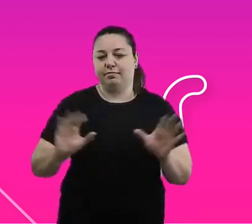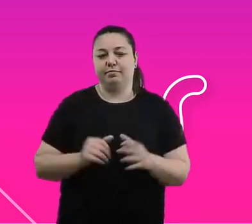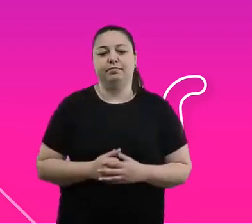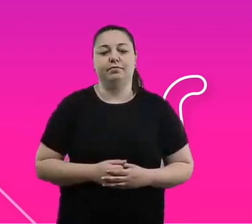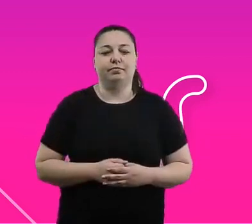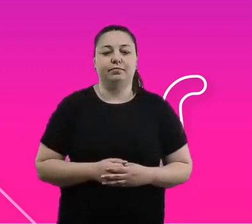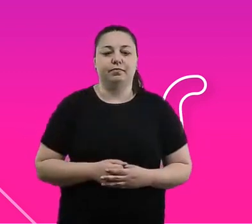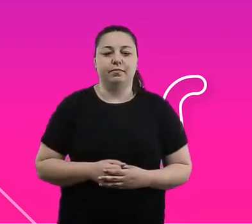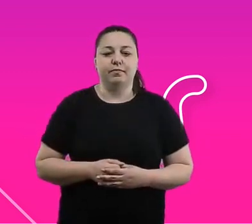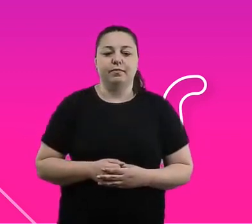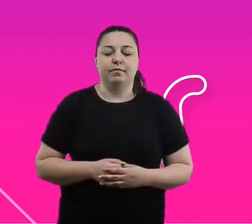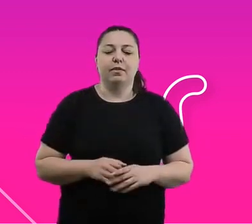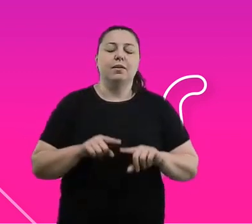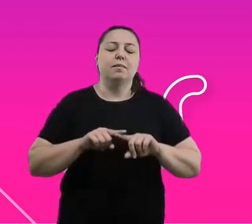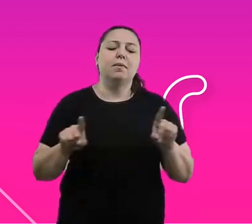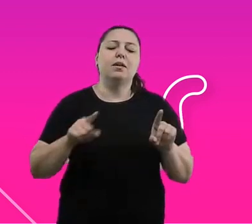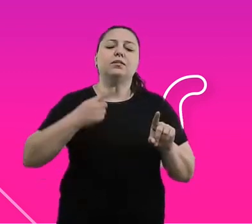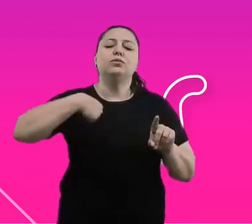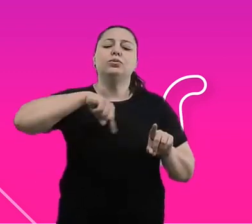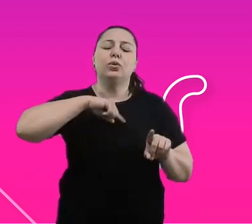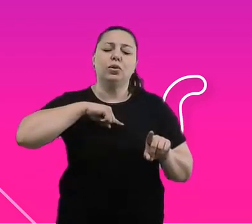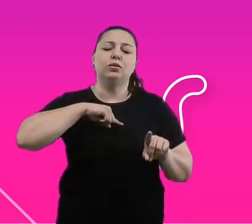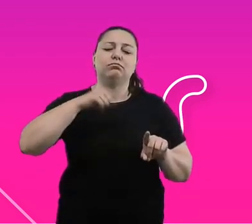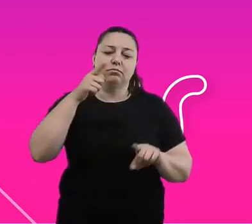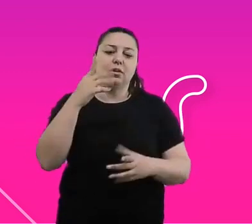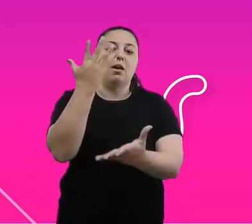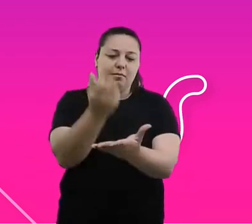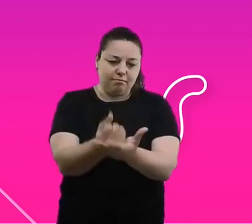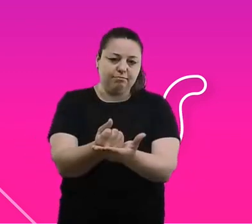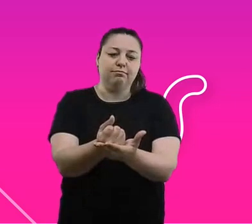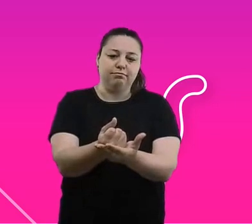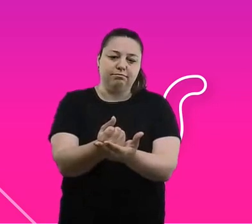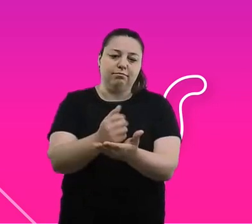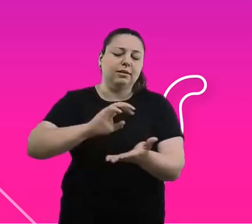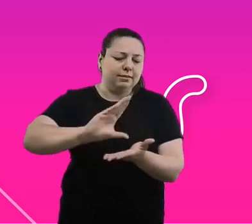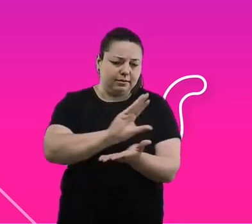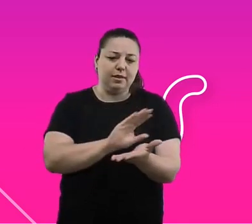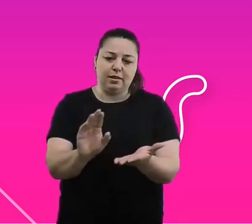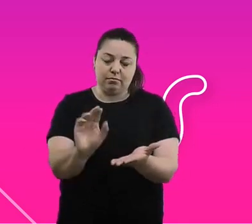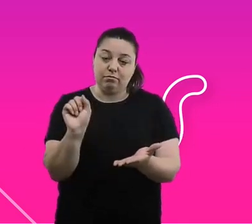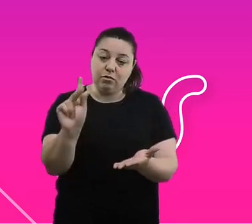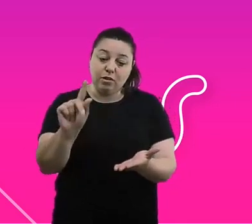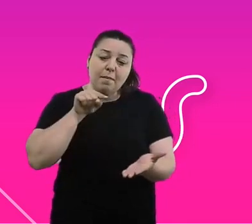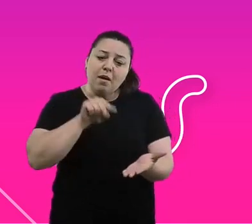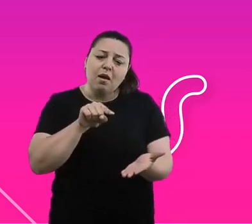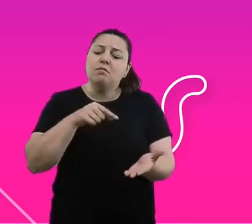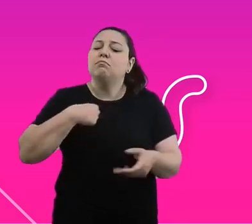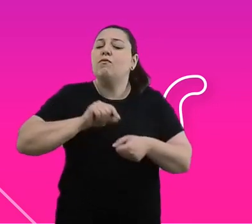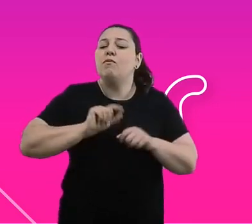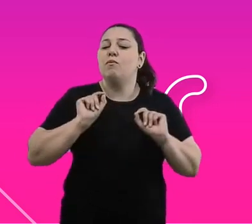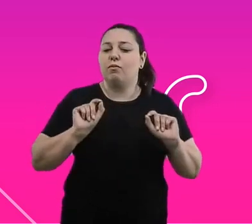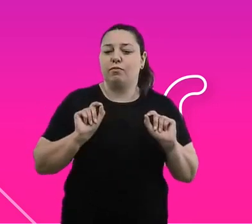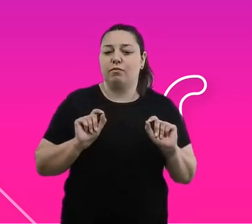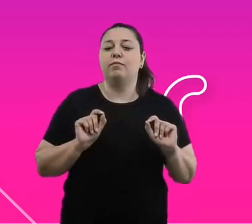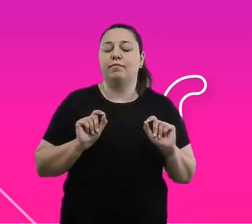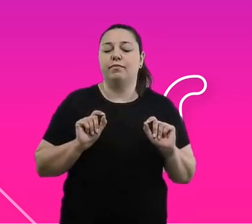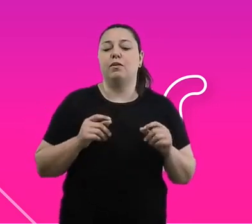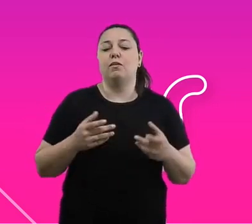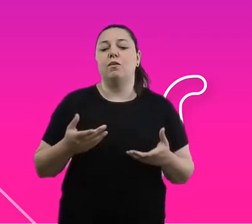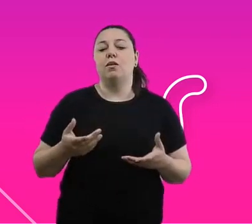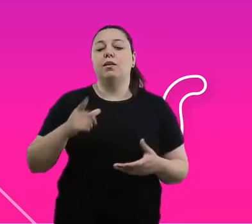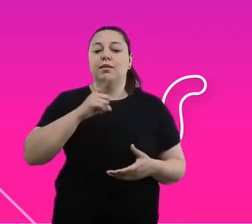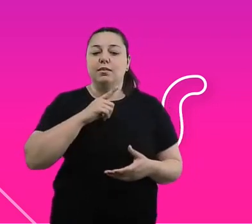toda a documentação desse módulo está aqui no GitHub, o link está aqui embaixo. Fique à vontade para acessar e fazer